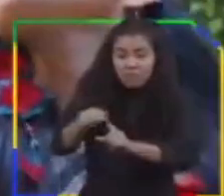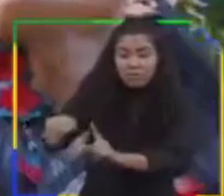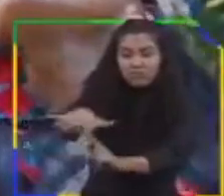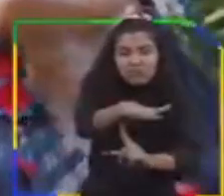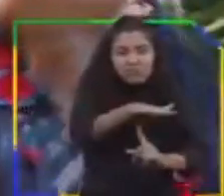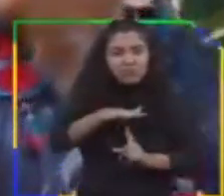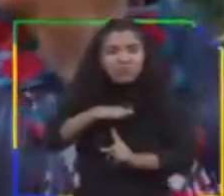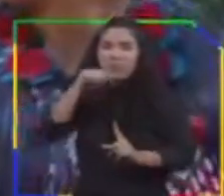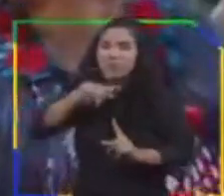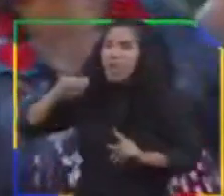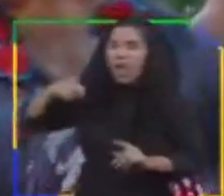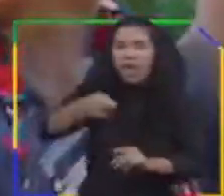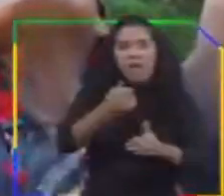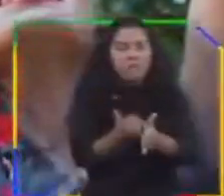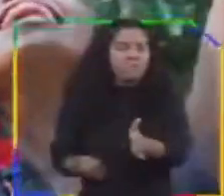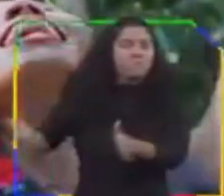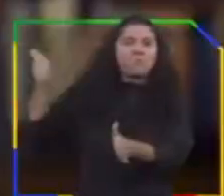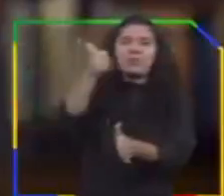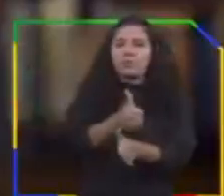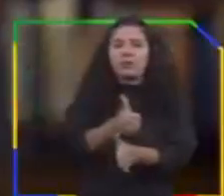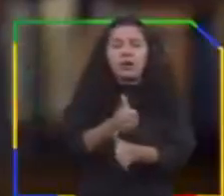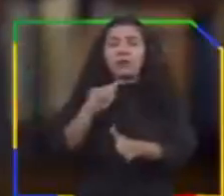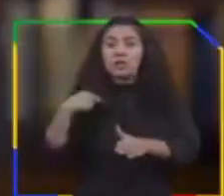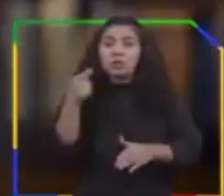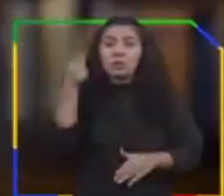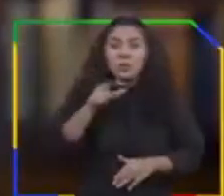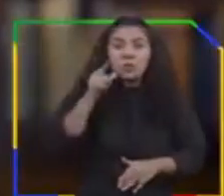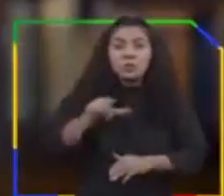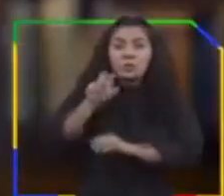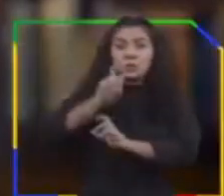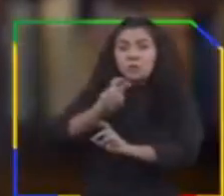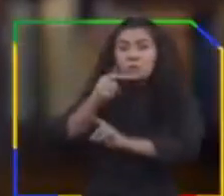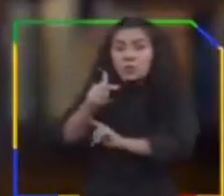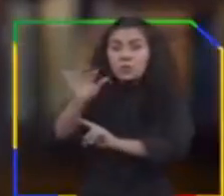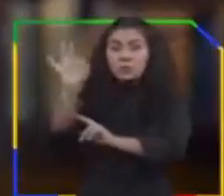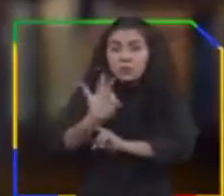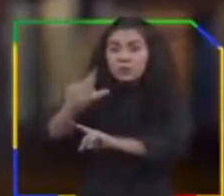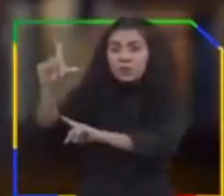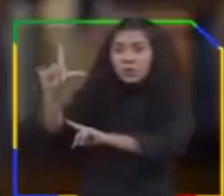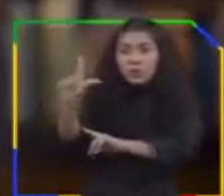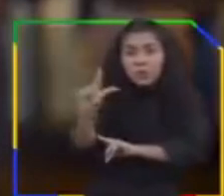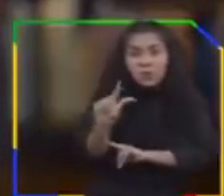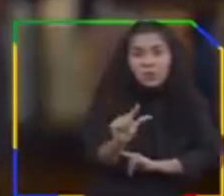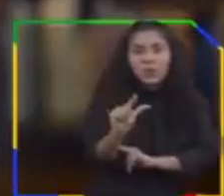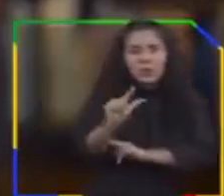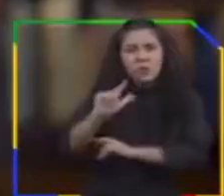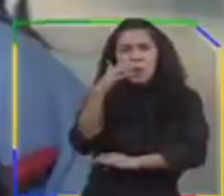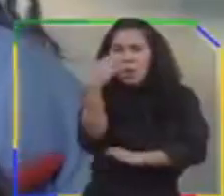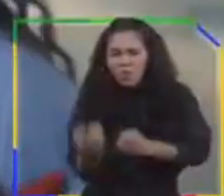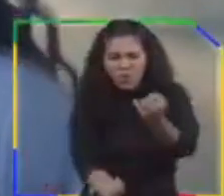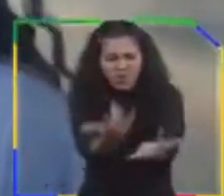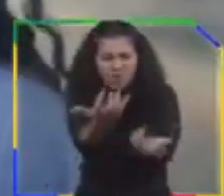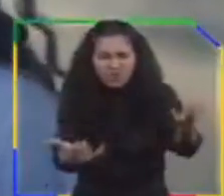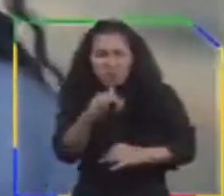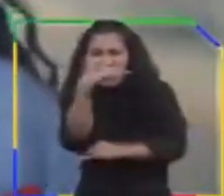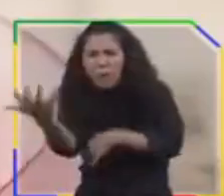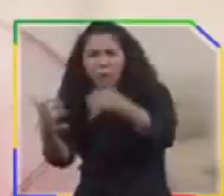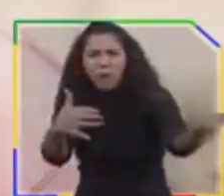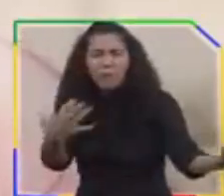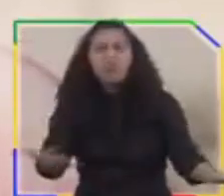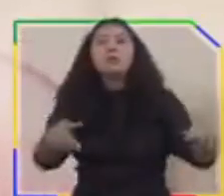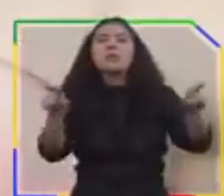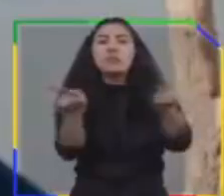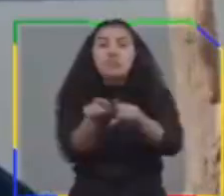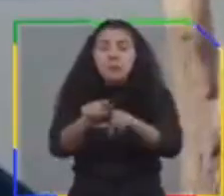meio ambiente voltou a ser prioridade e reduzimos em 52% o desmatamento da Amazônia. Resgatamos